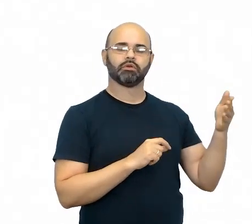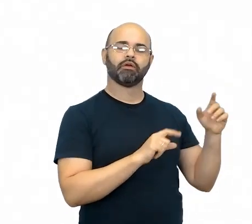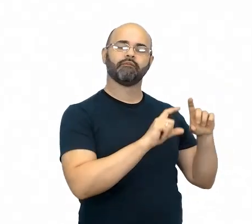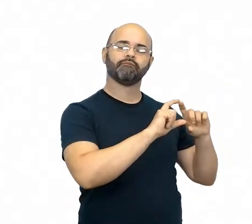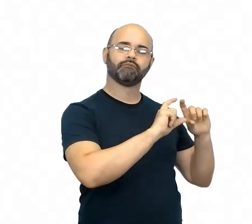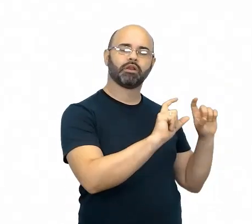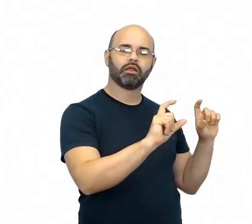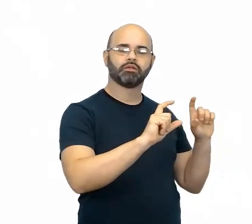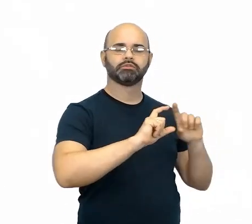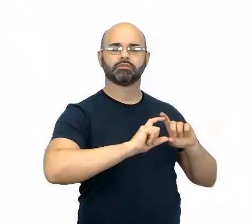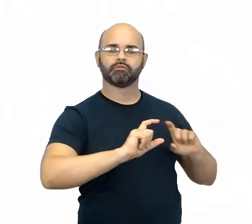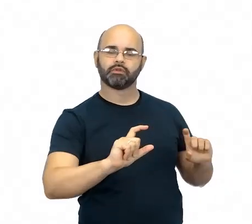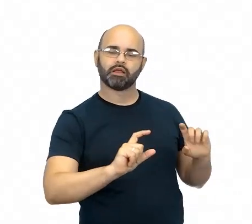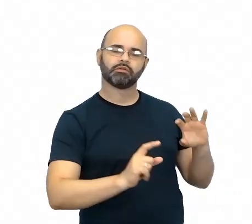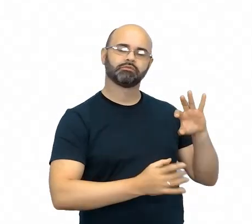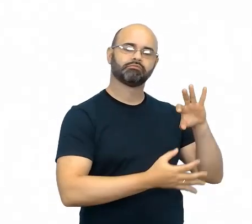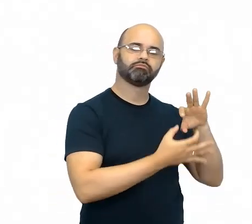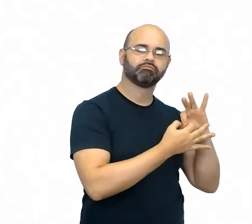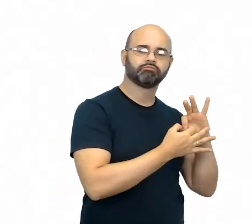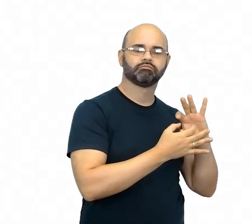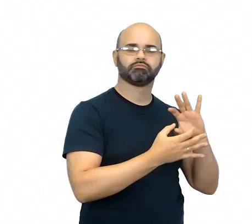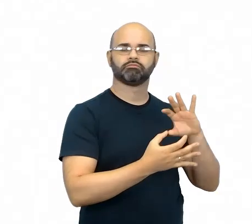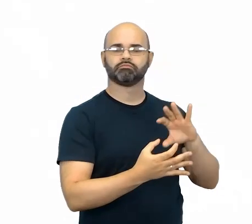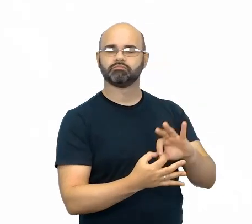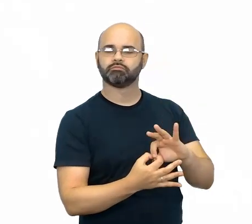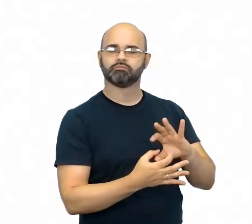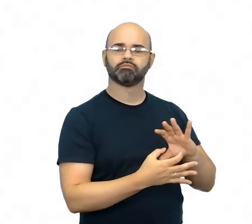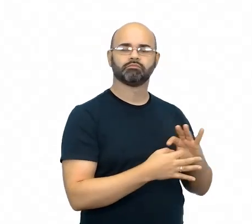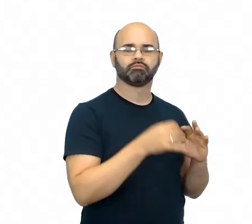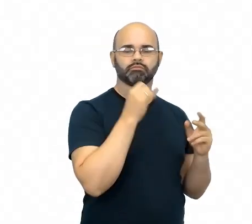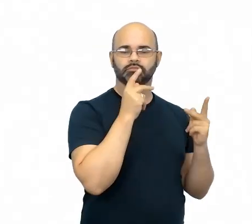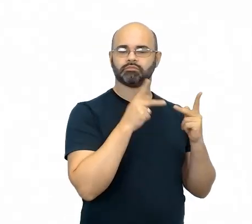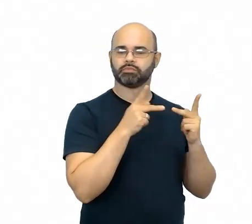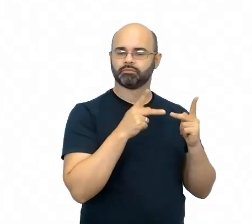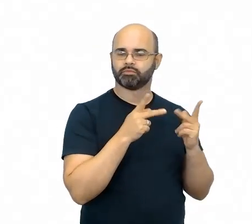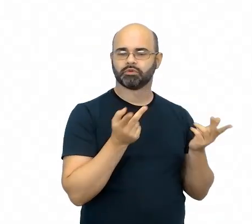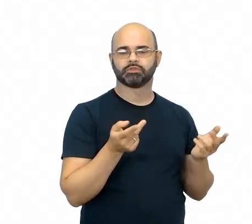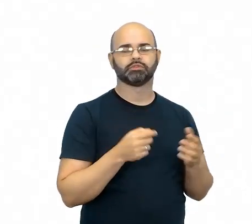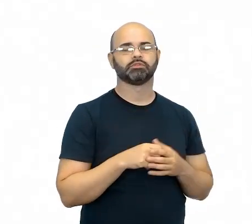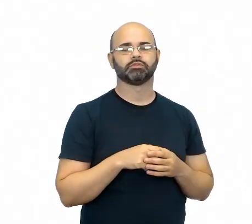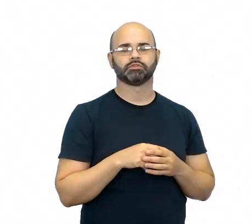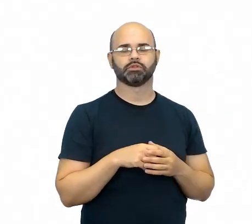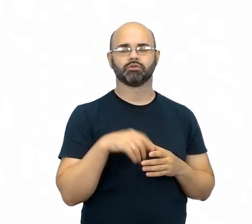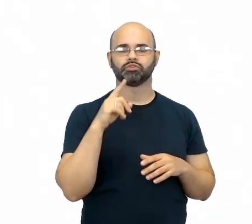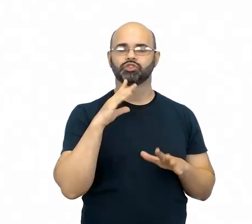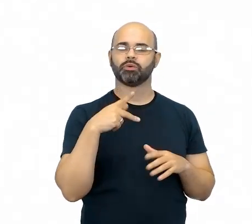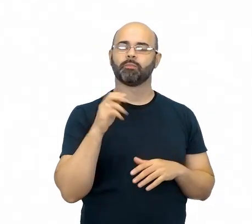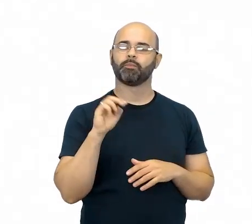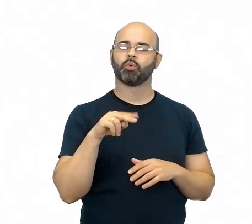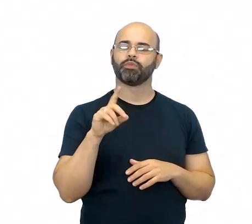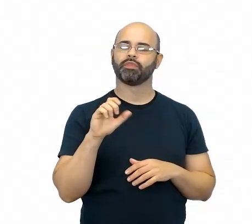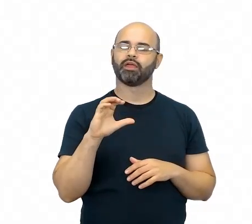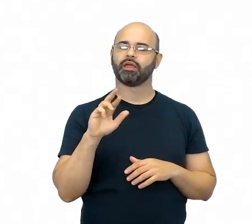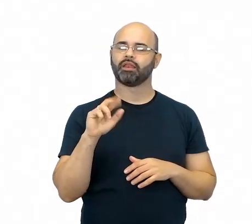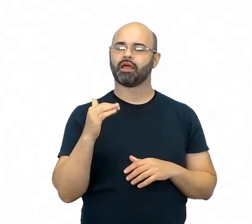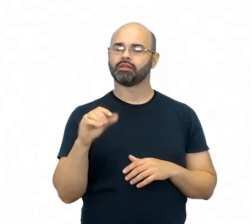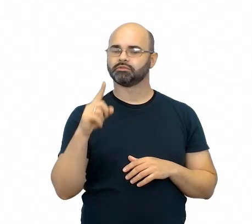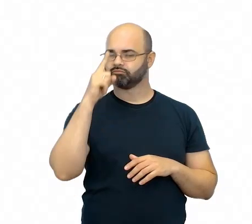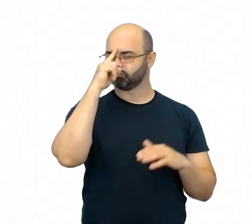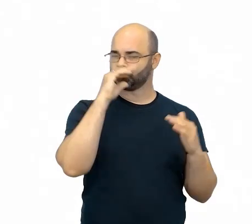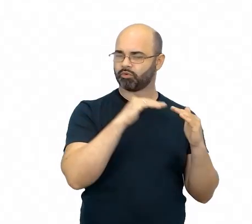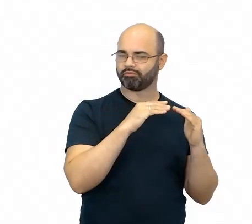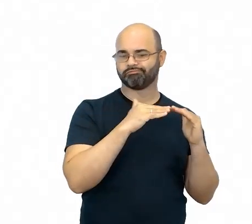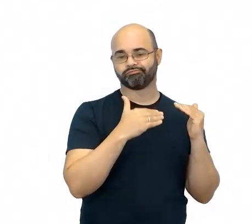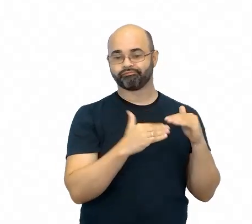frases, relações essas que podem ser de oposição, de concordância, de ponderação, que são